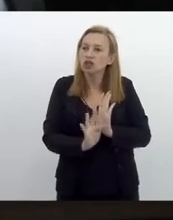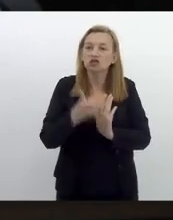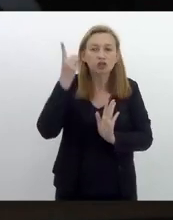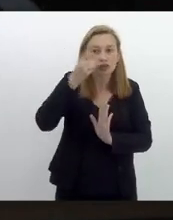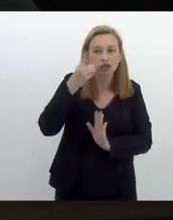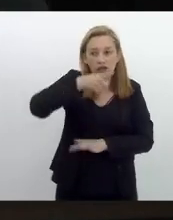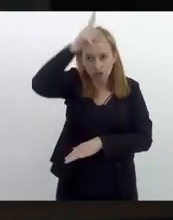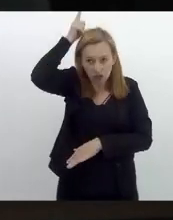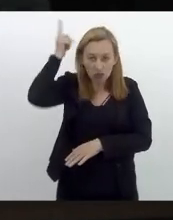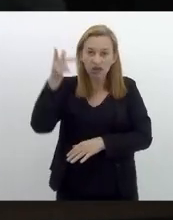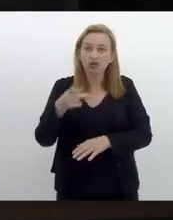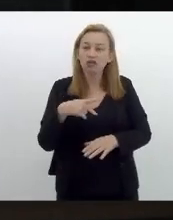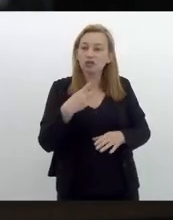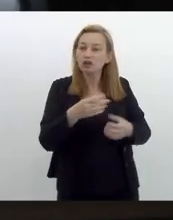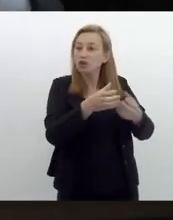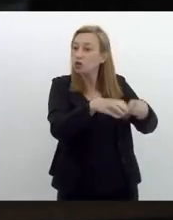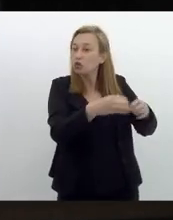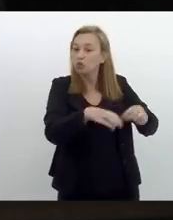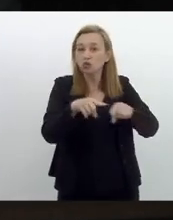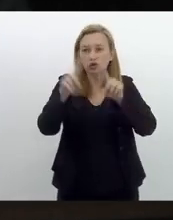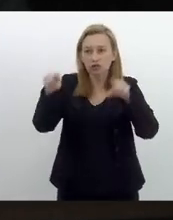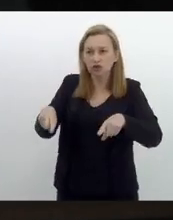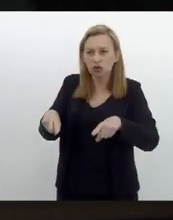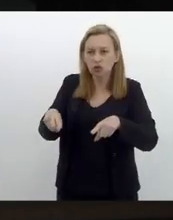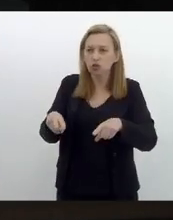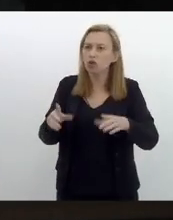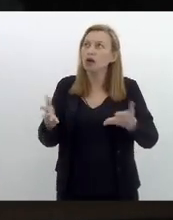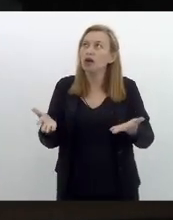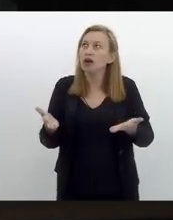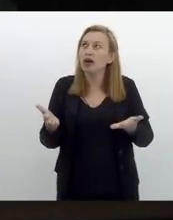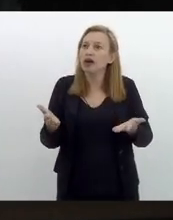concurso dos servidores que fazem